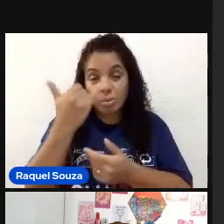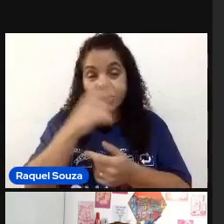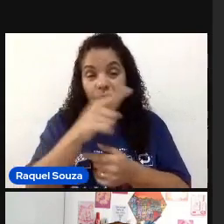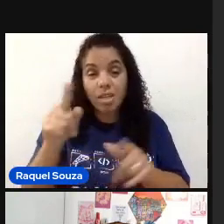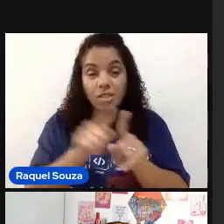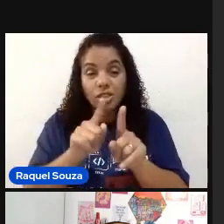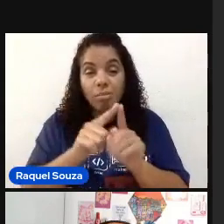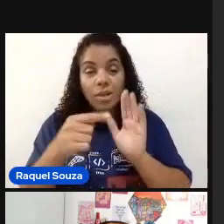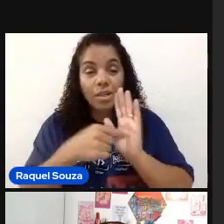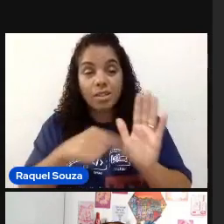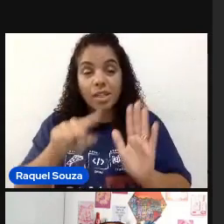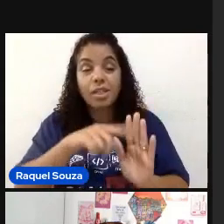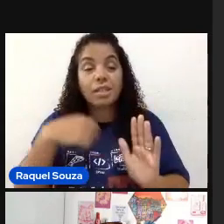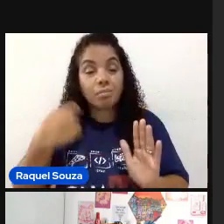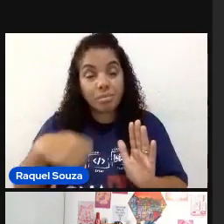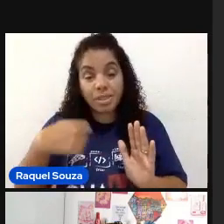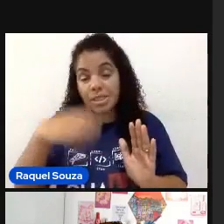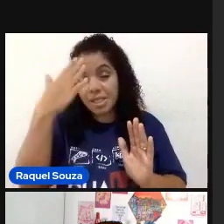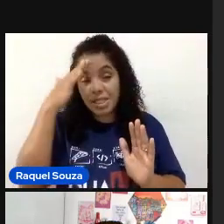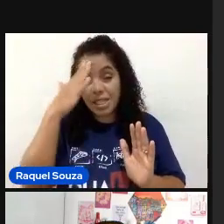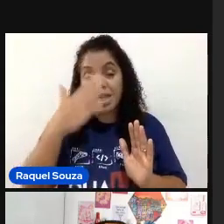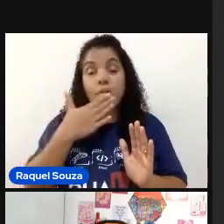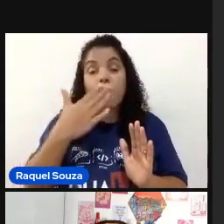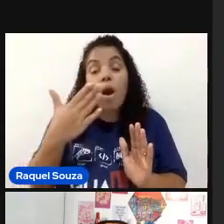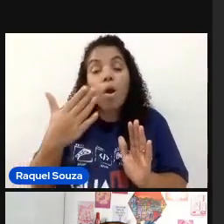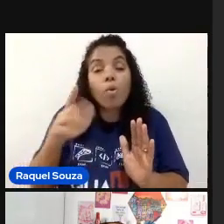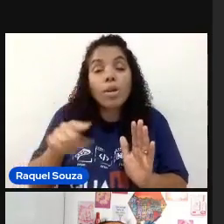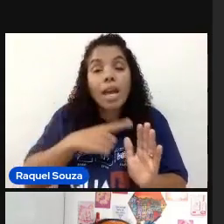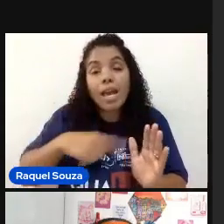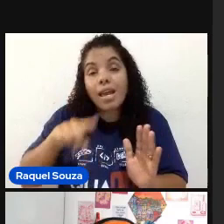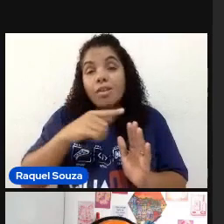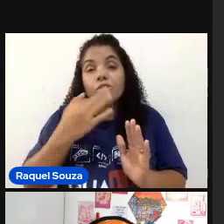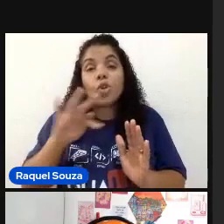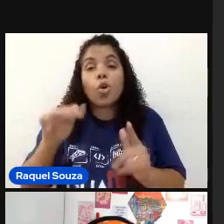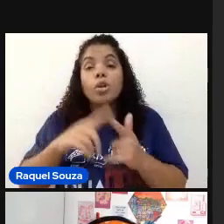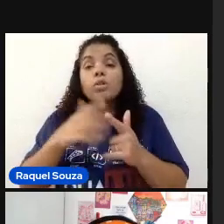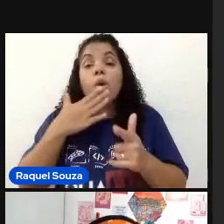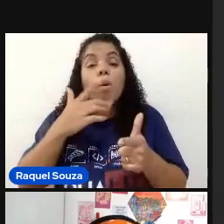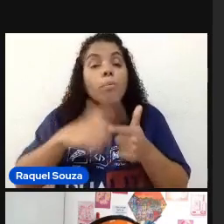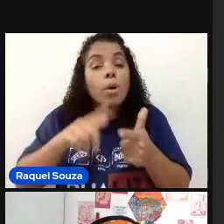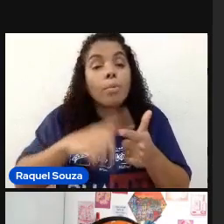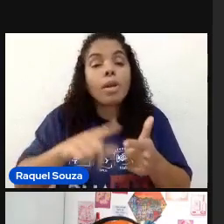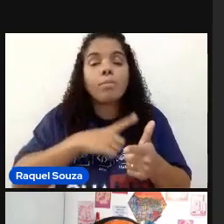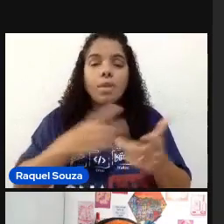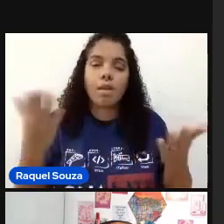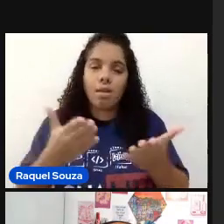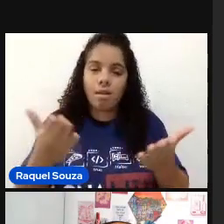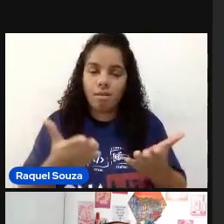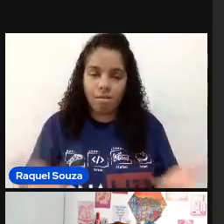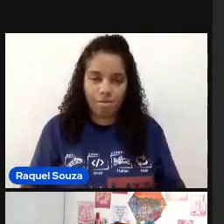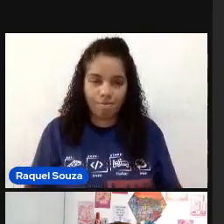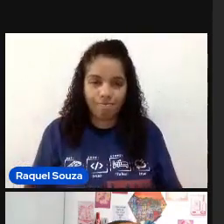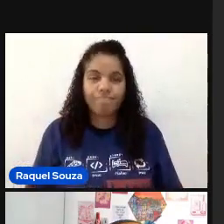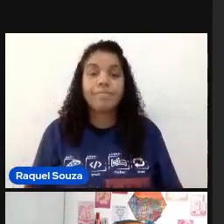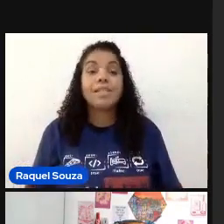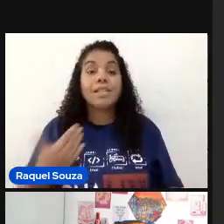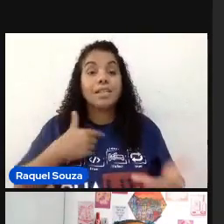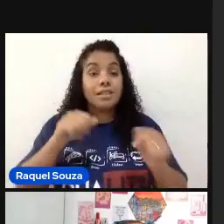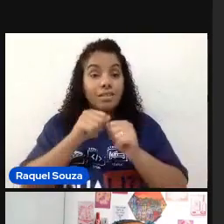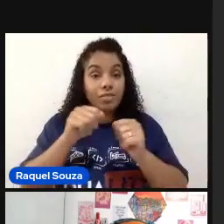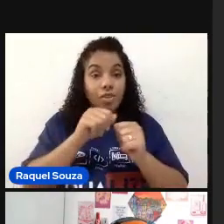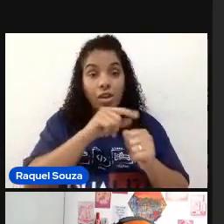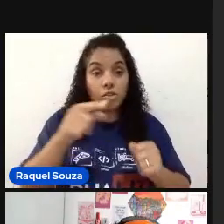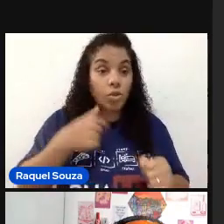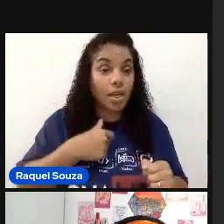sinalizar aqui que a gente precisa entender quais são as dores que ele tem. Então, quais são os problemas que ele tem hoje, que faz com que ele, de repente, não